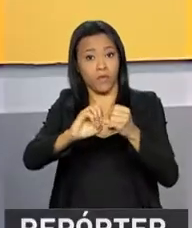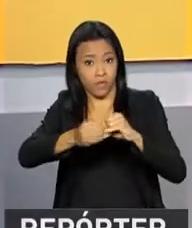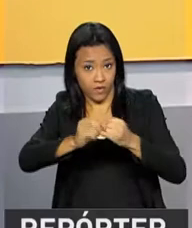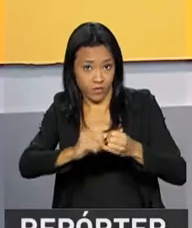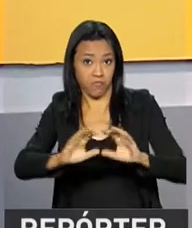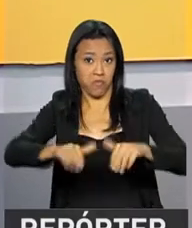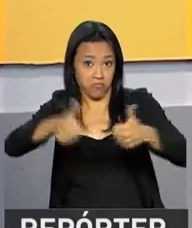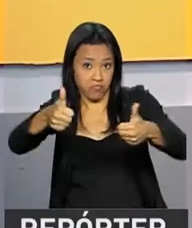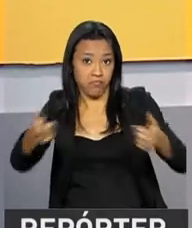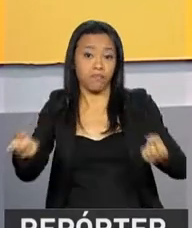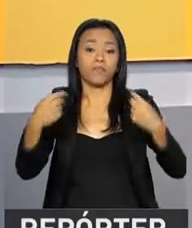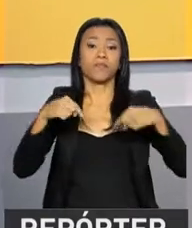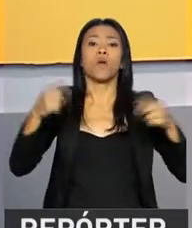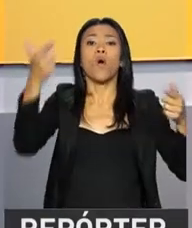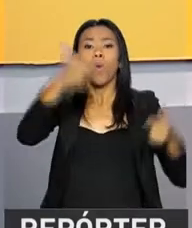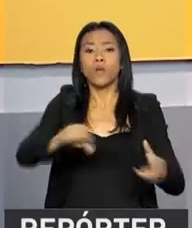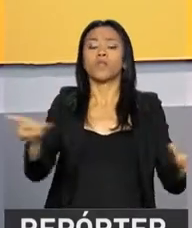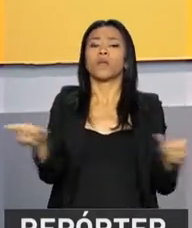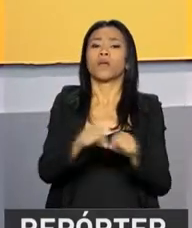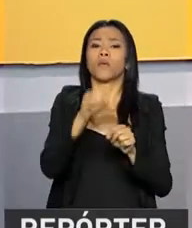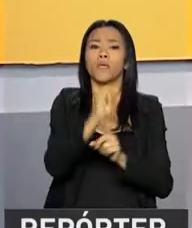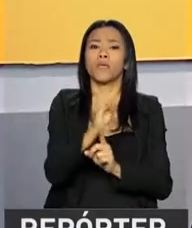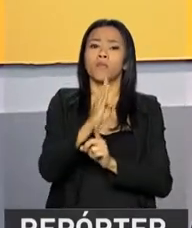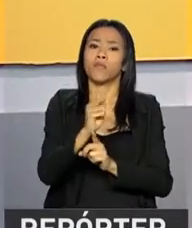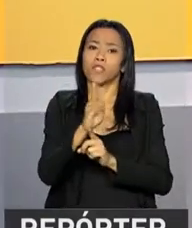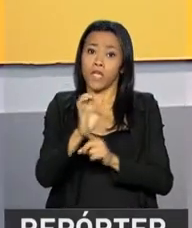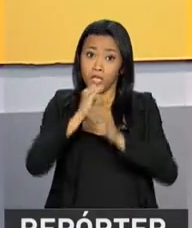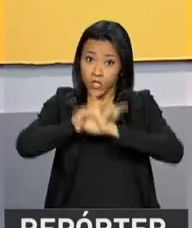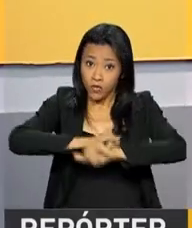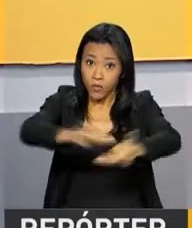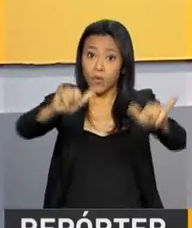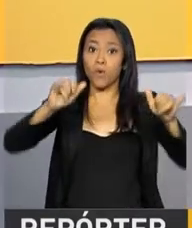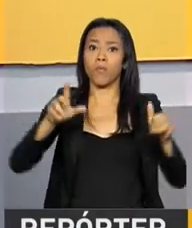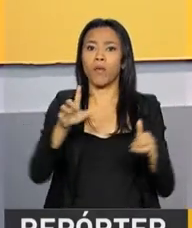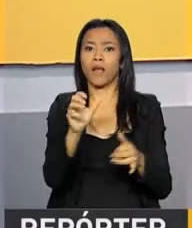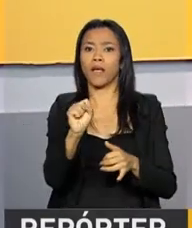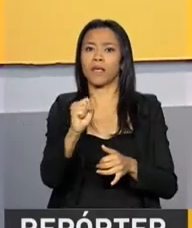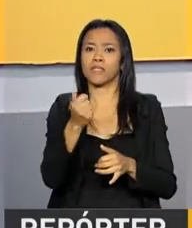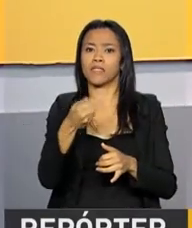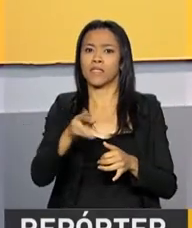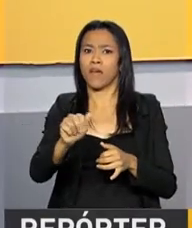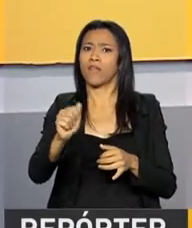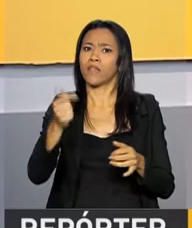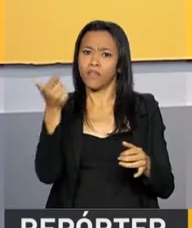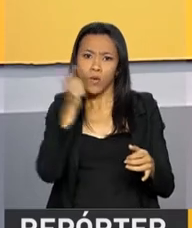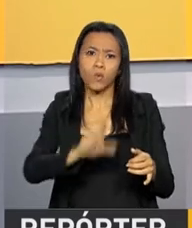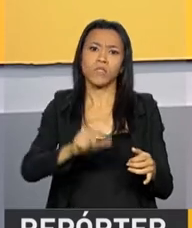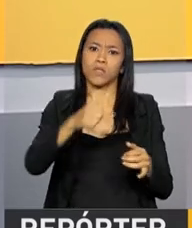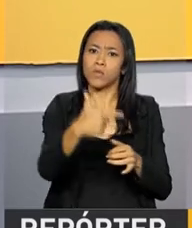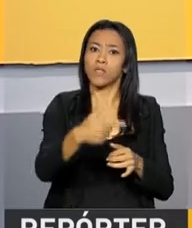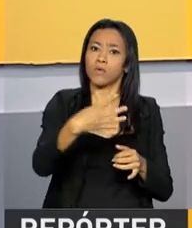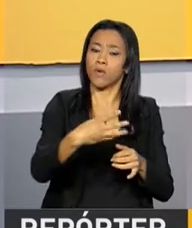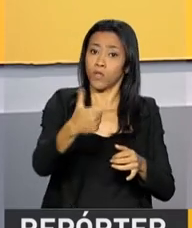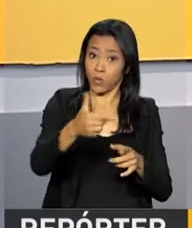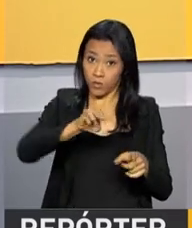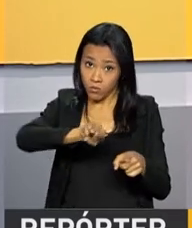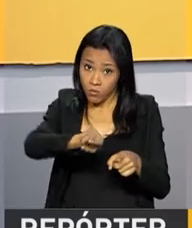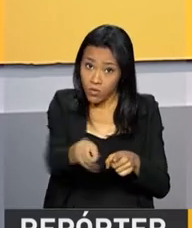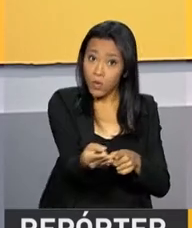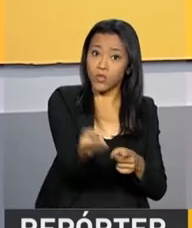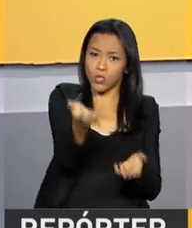IBGE também divulgou mais uma estimativa para a safra de grãos, que deve chegar a 242 milhões de toneladas, com alta